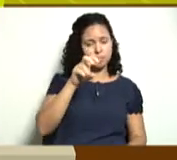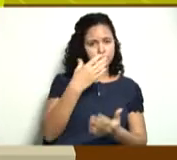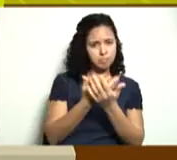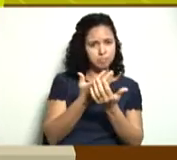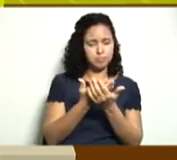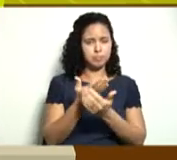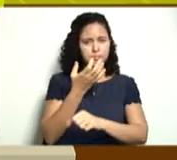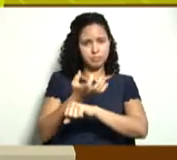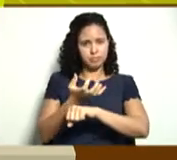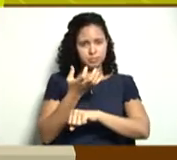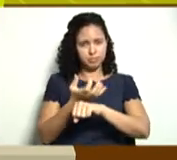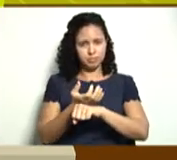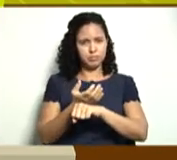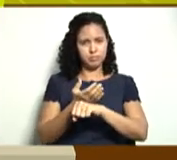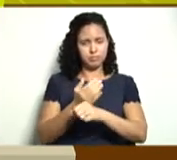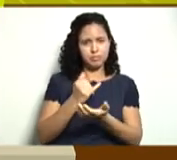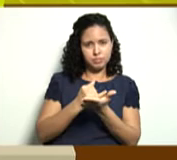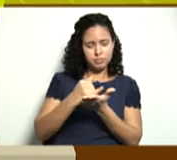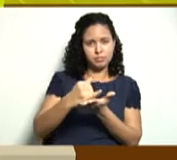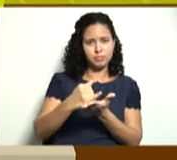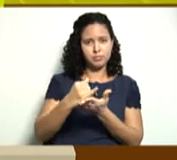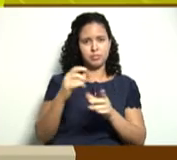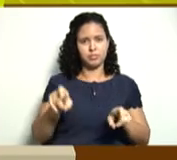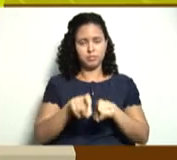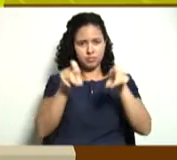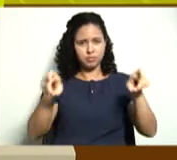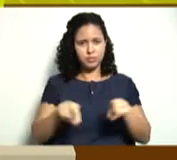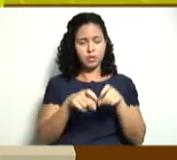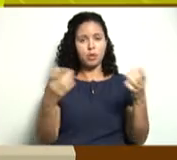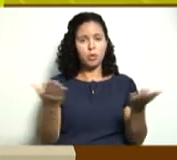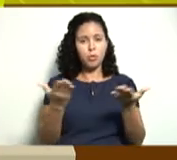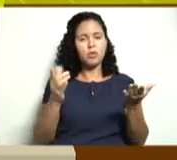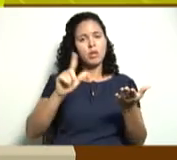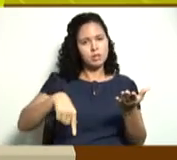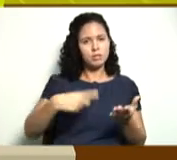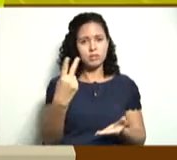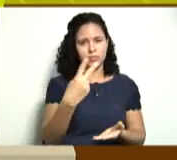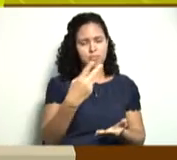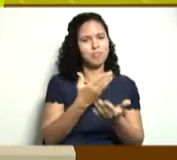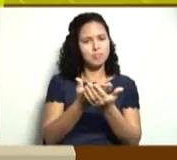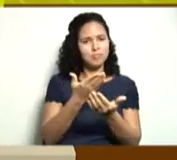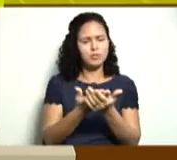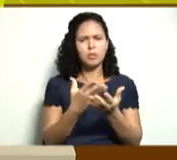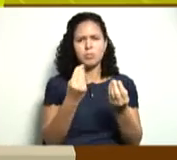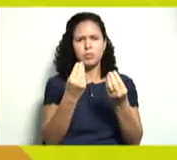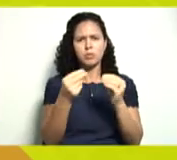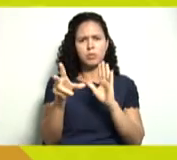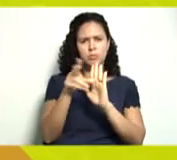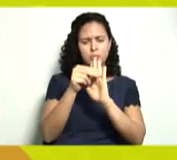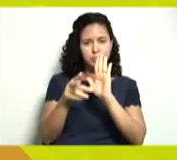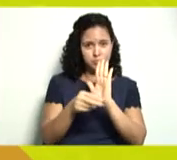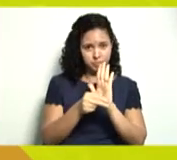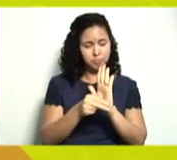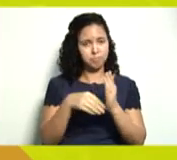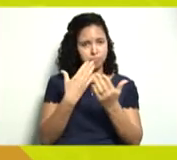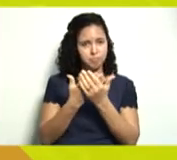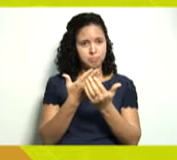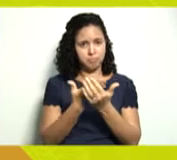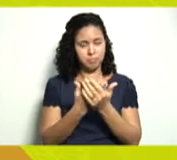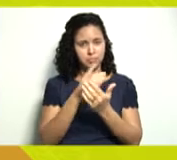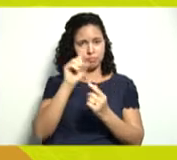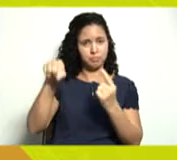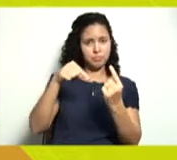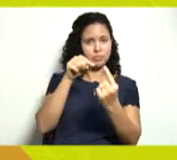de introdução à informática hoje a nossa segunda aula e tem muito conteúdo pra gente ver o objetivo da nossa